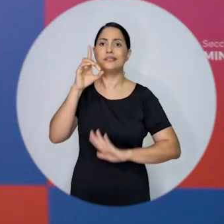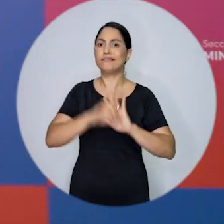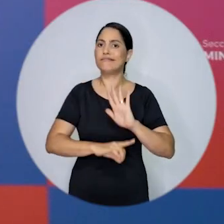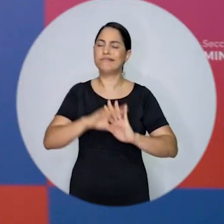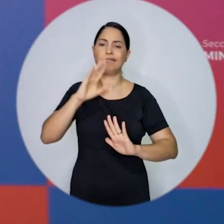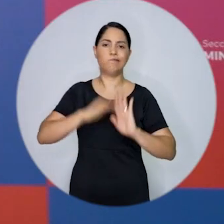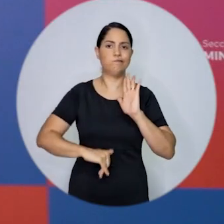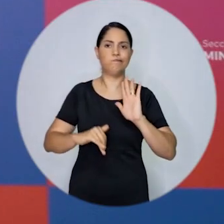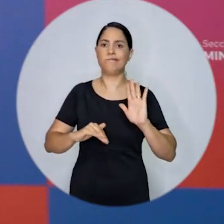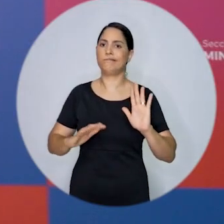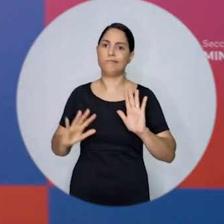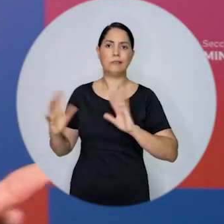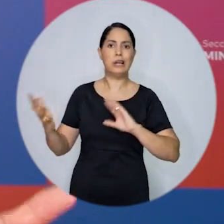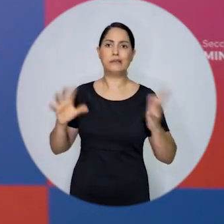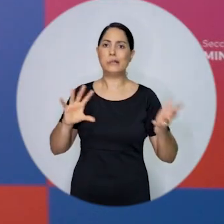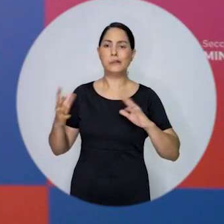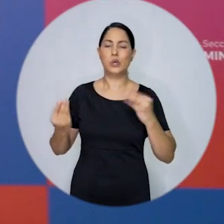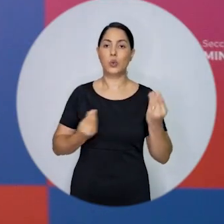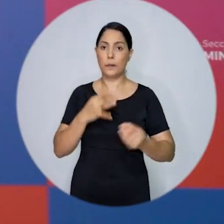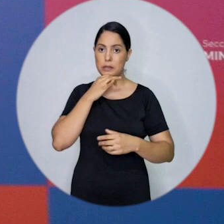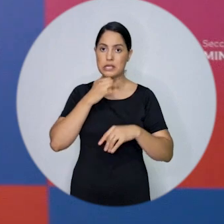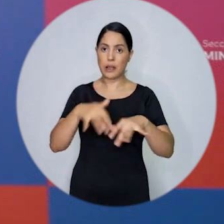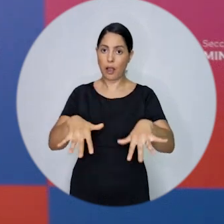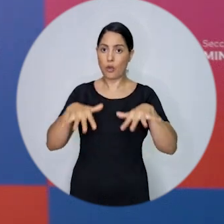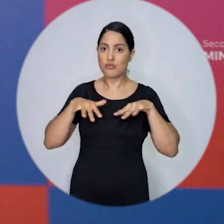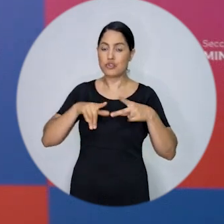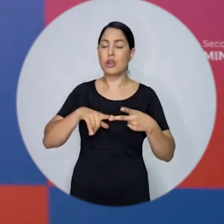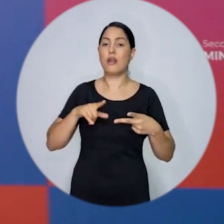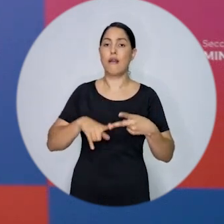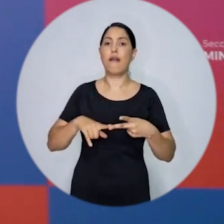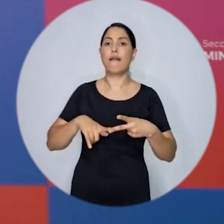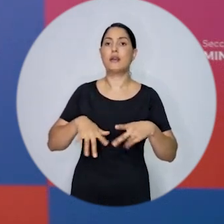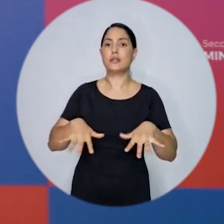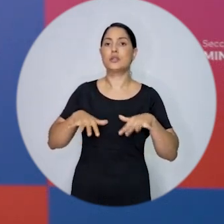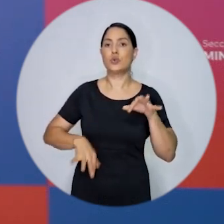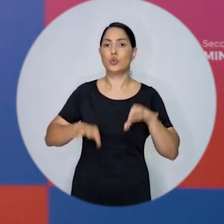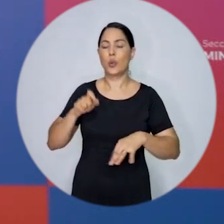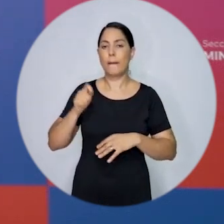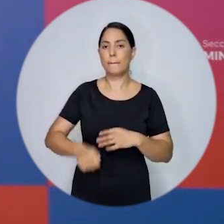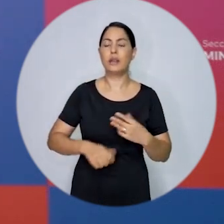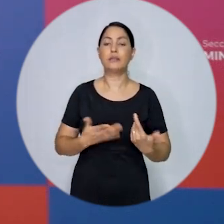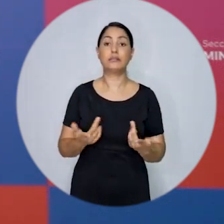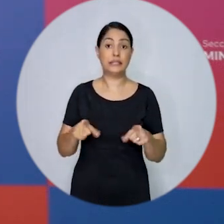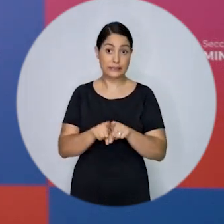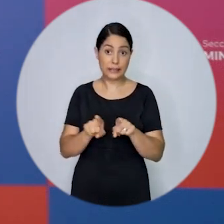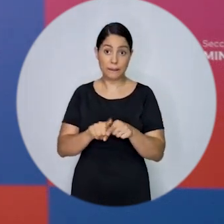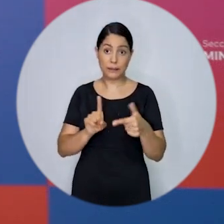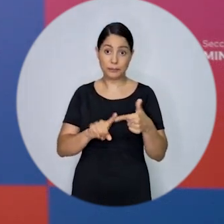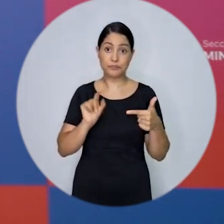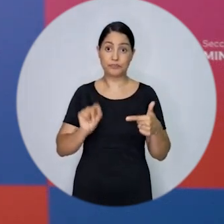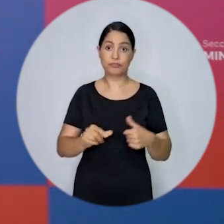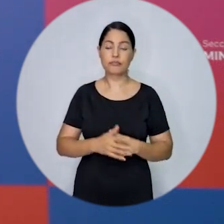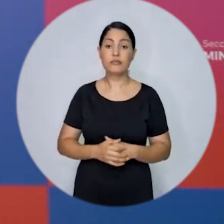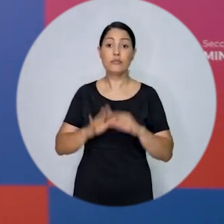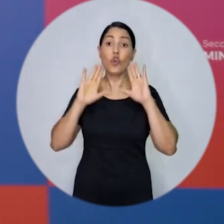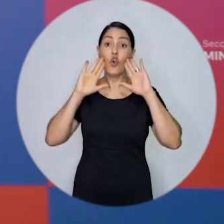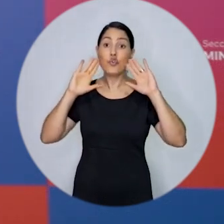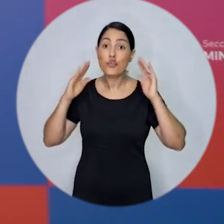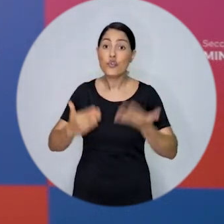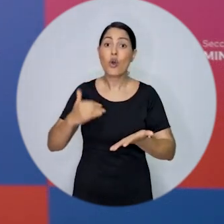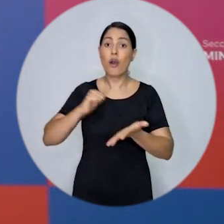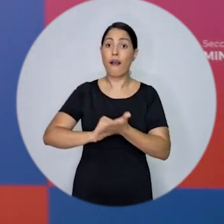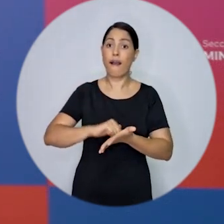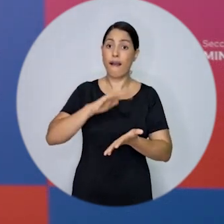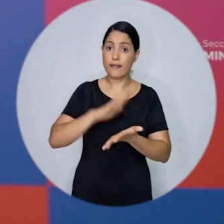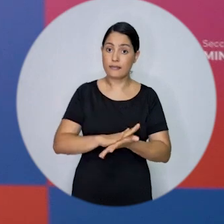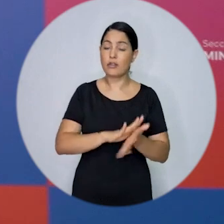violações de prerrogativas em vários atos processuais, audiências e sessões de julgamento. Temos também a necessidade de